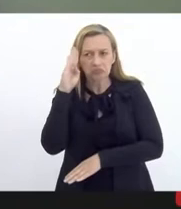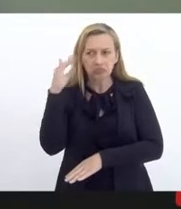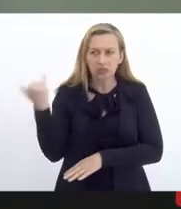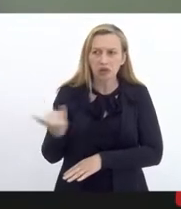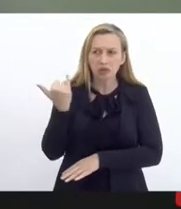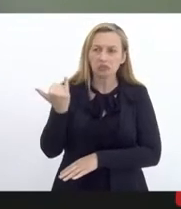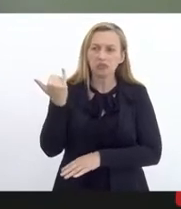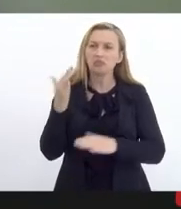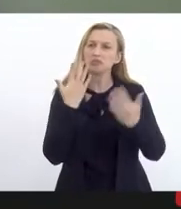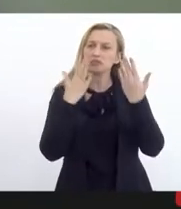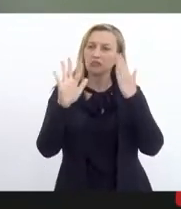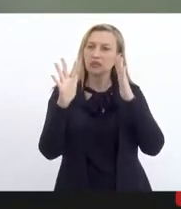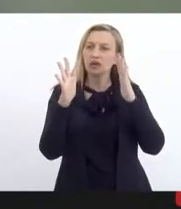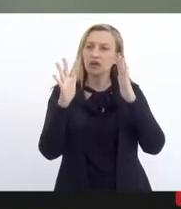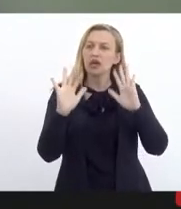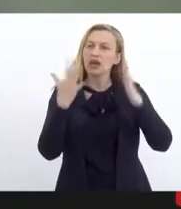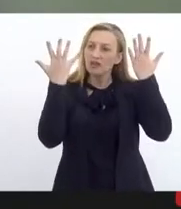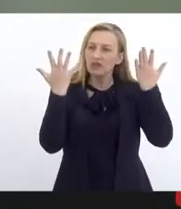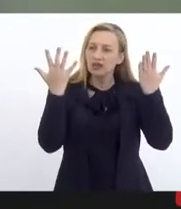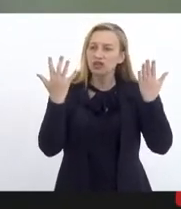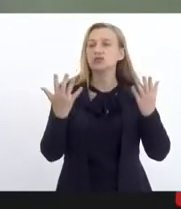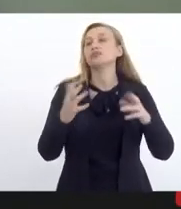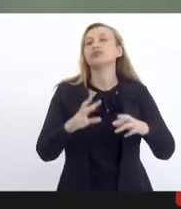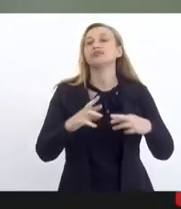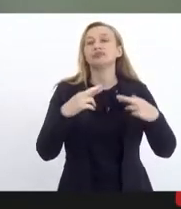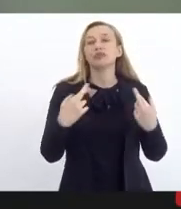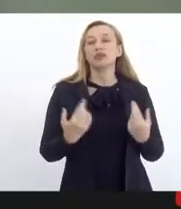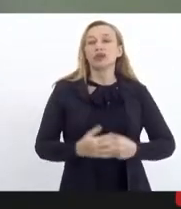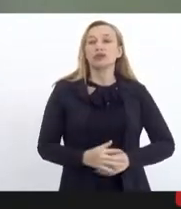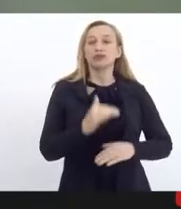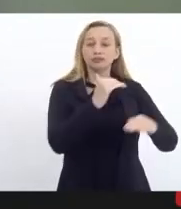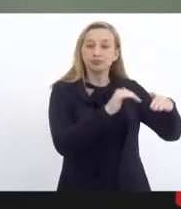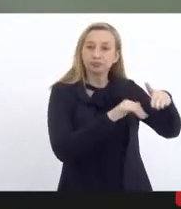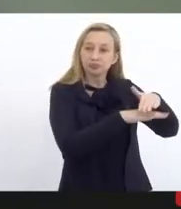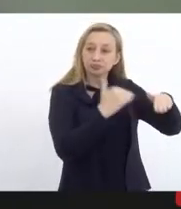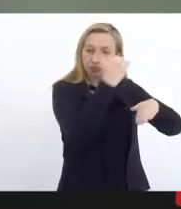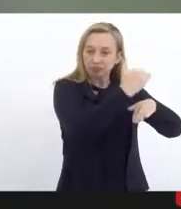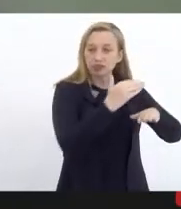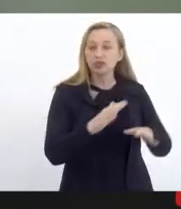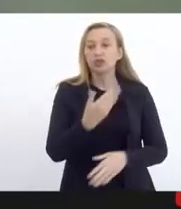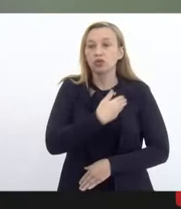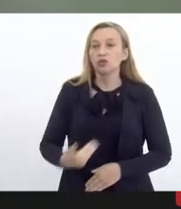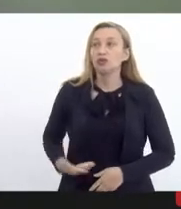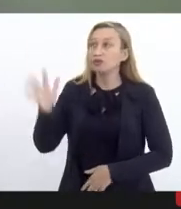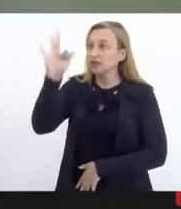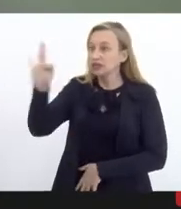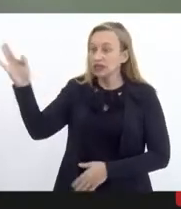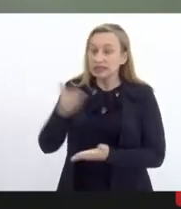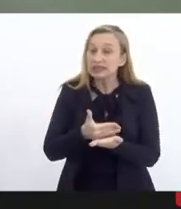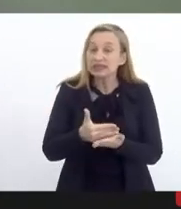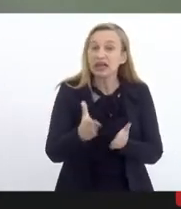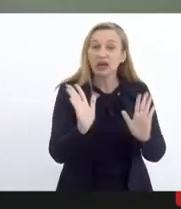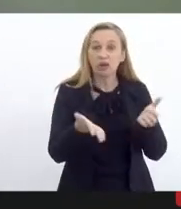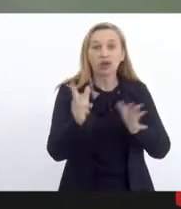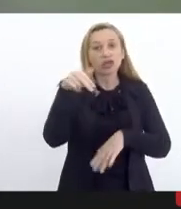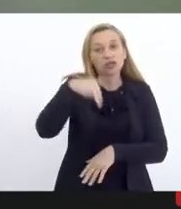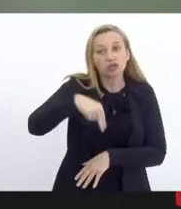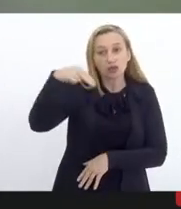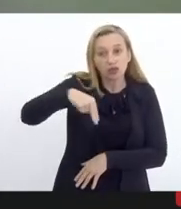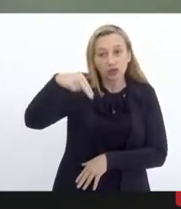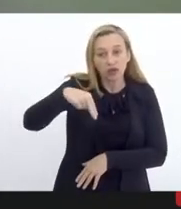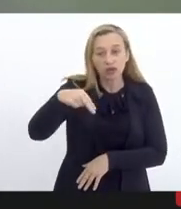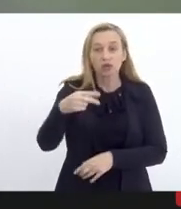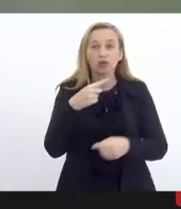o debate sobre o Fundo Soberano do Rio de Janeiro. Bom, o governo federal, ele lançará agora em novembro né, uma